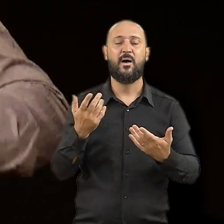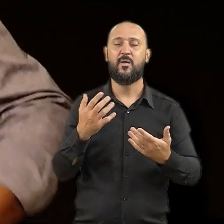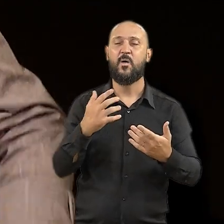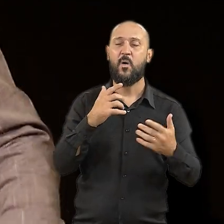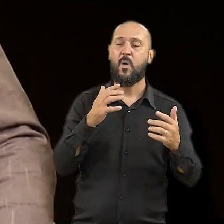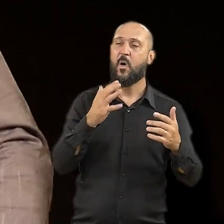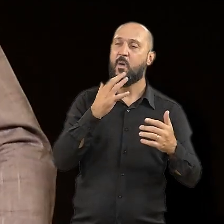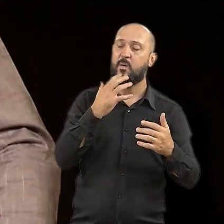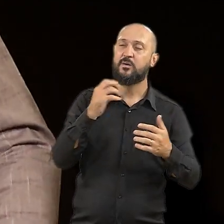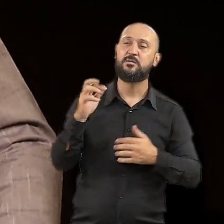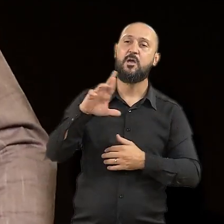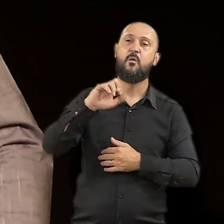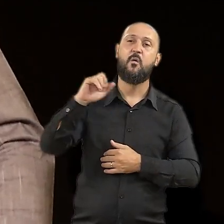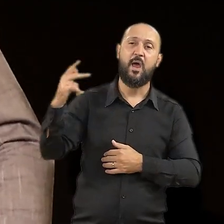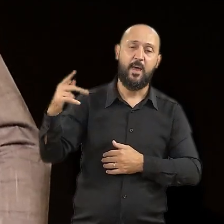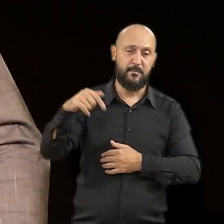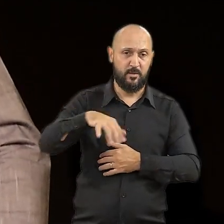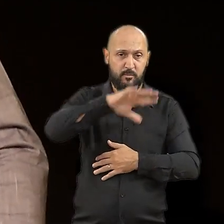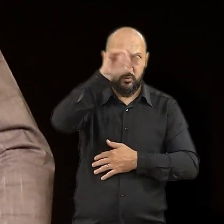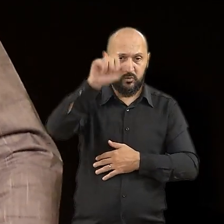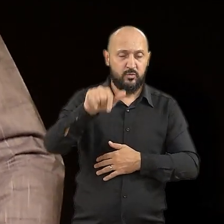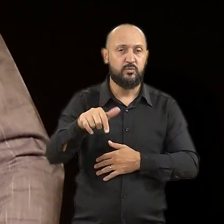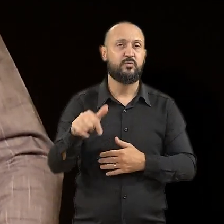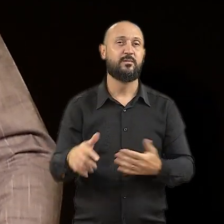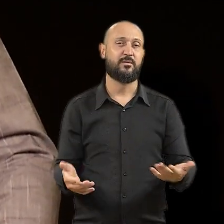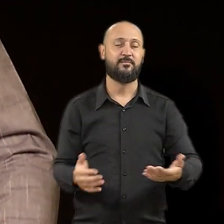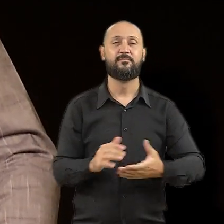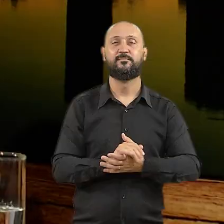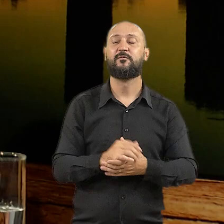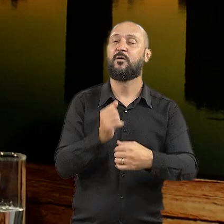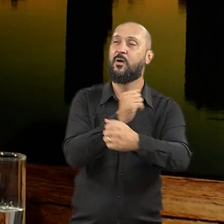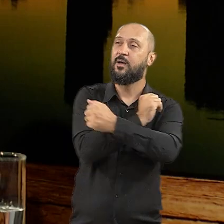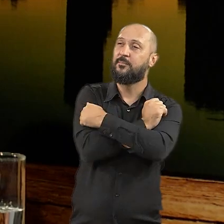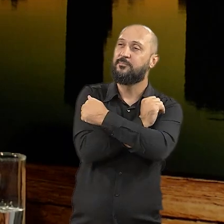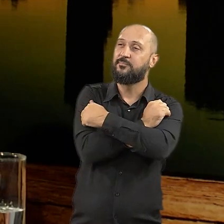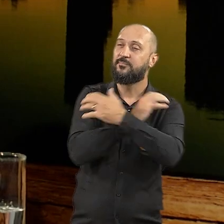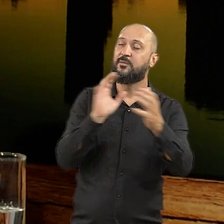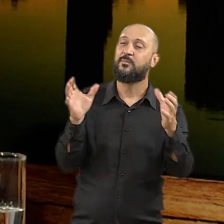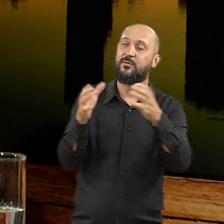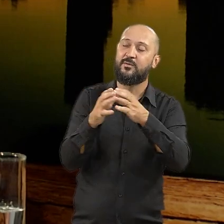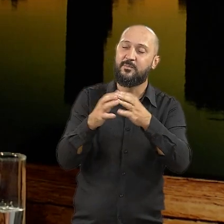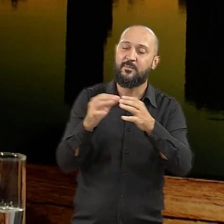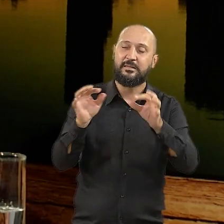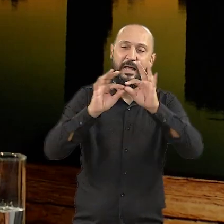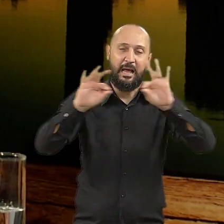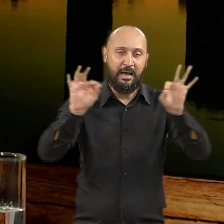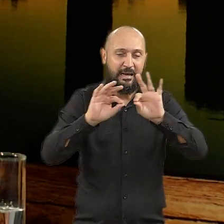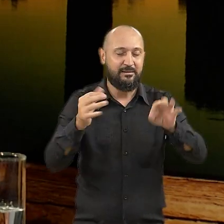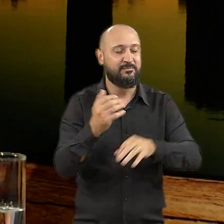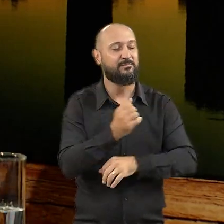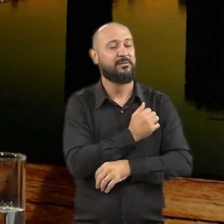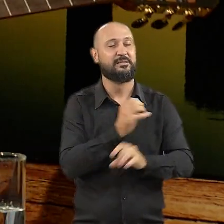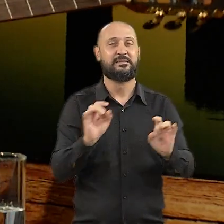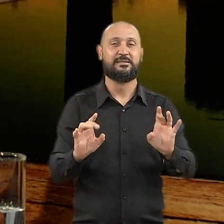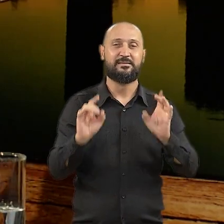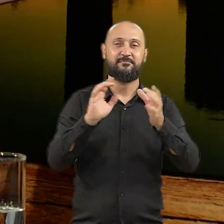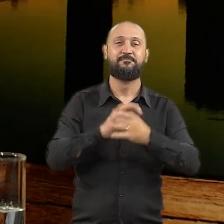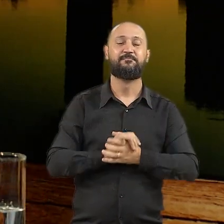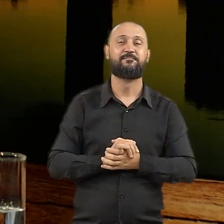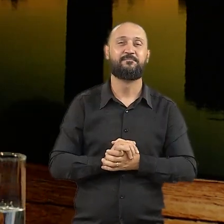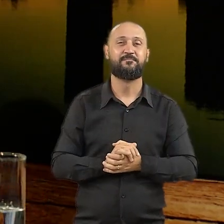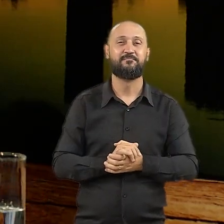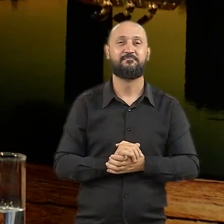inteira ficou conhecendo o rap sul-mato-grossense por conta do Som do Mato. E vai um abraço aí para a turma do Falange da Rima, os